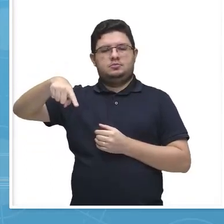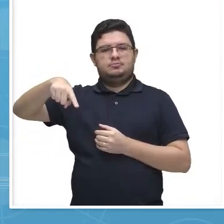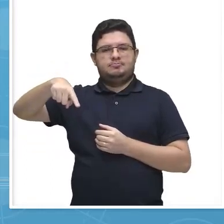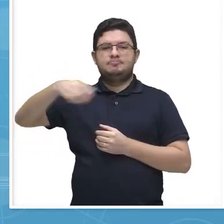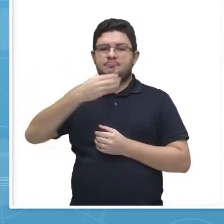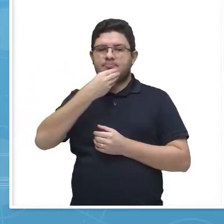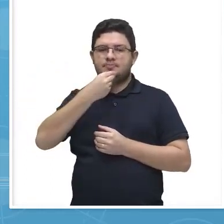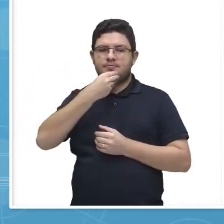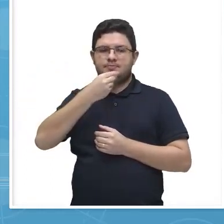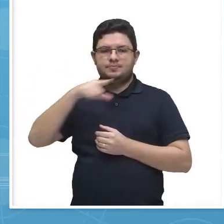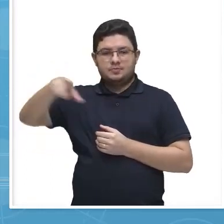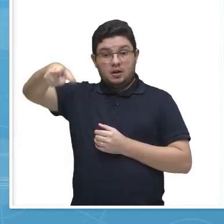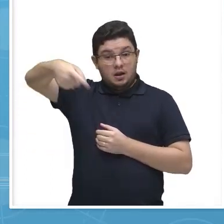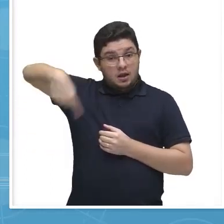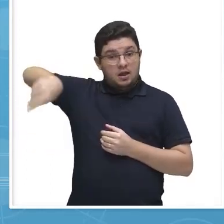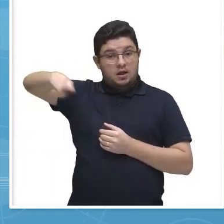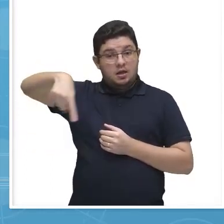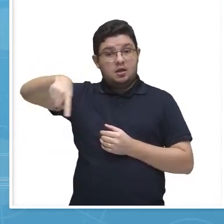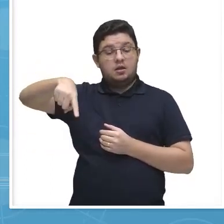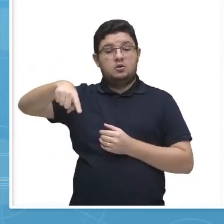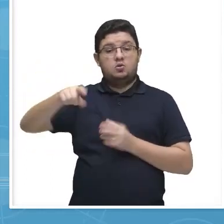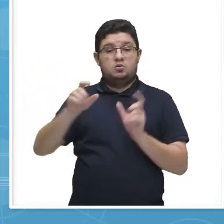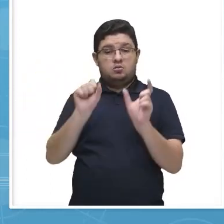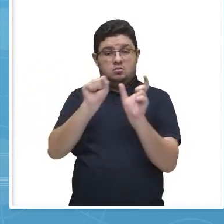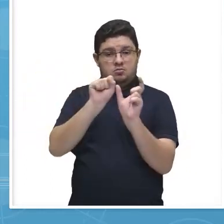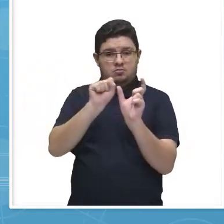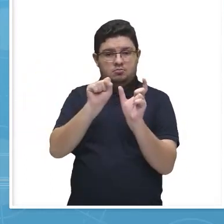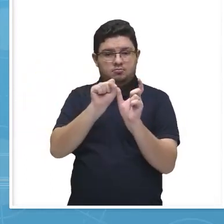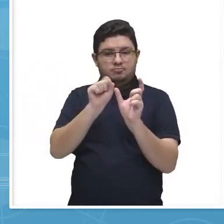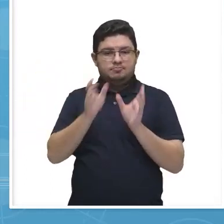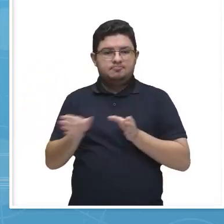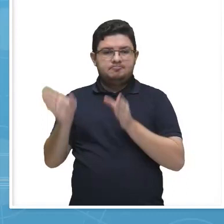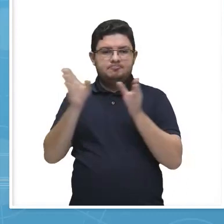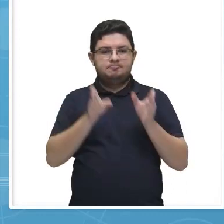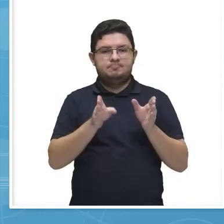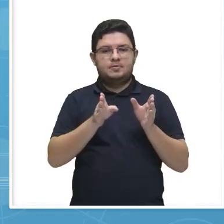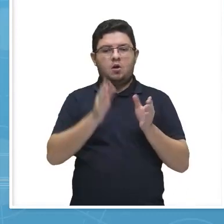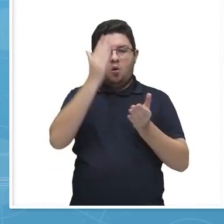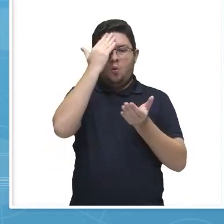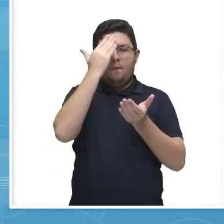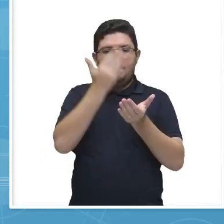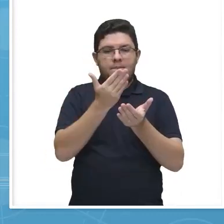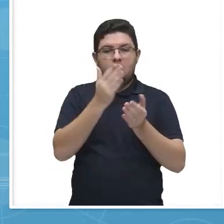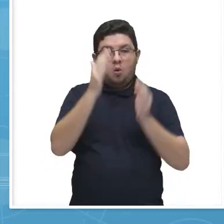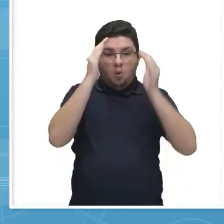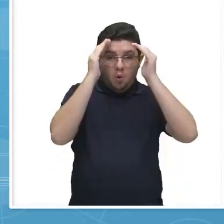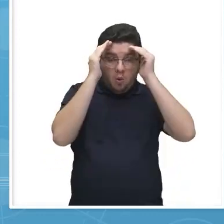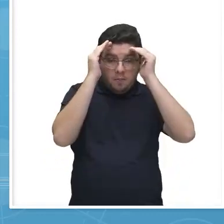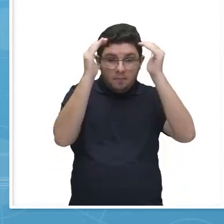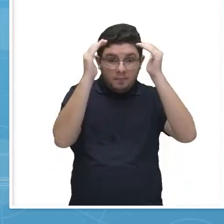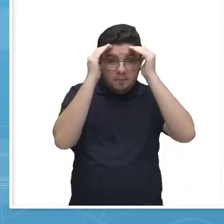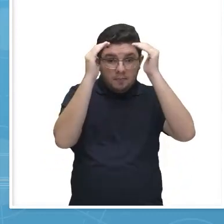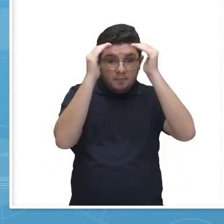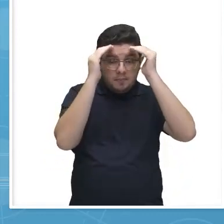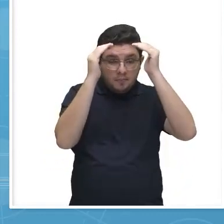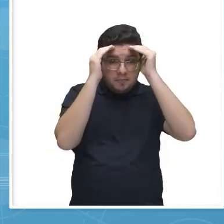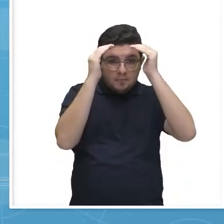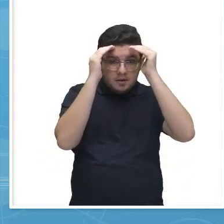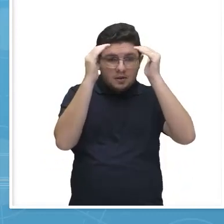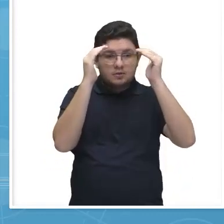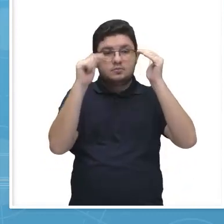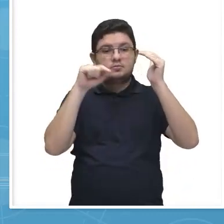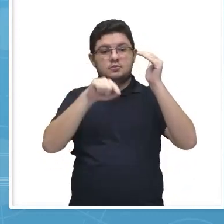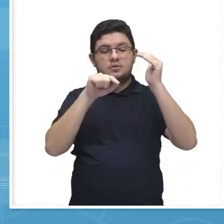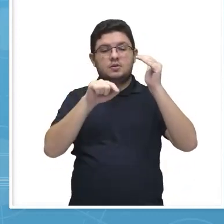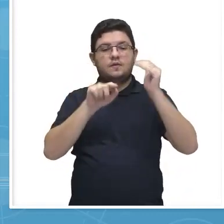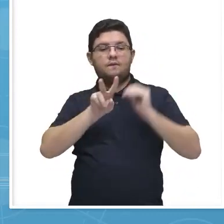predicado. Quem obedece, obedece a alguém, a alguma coisa. Este verbo obedecer é um